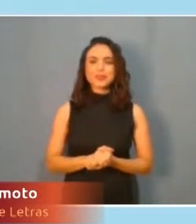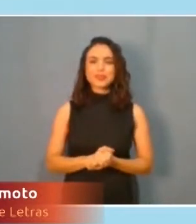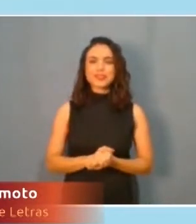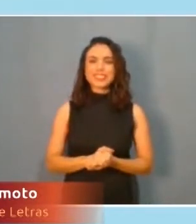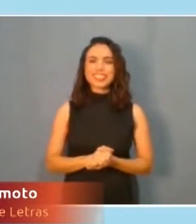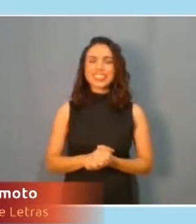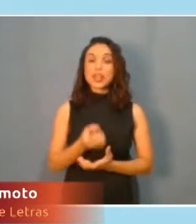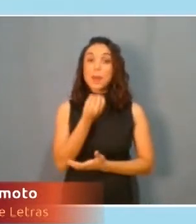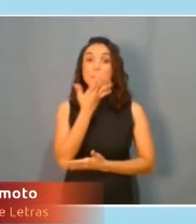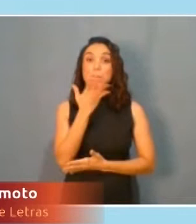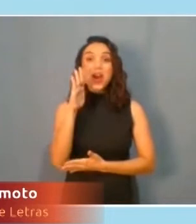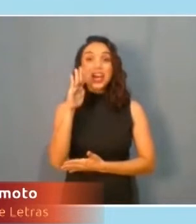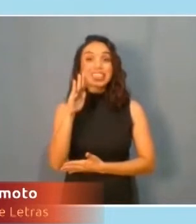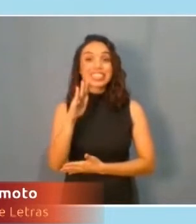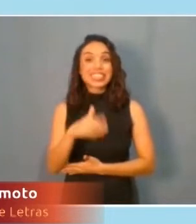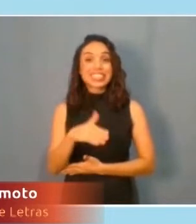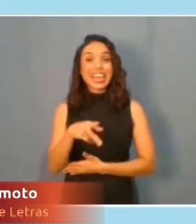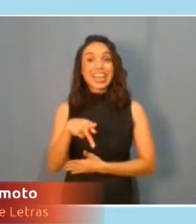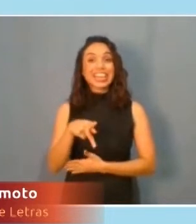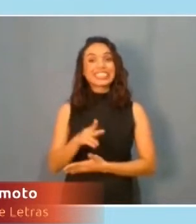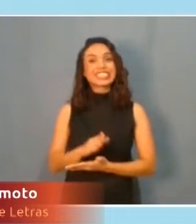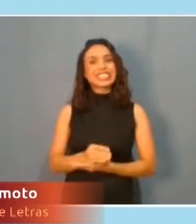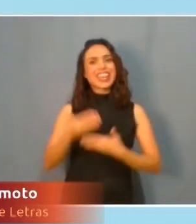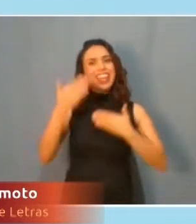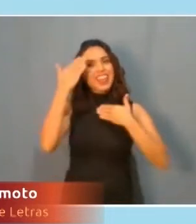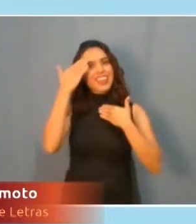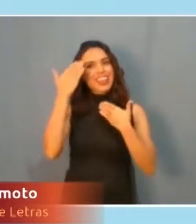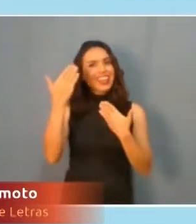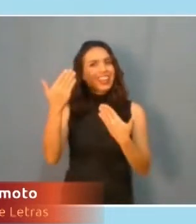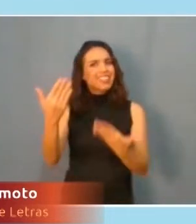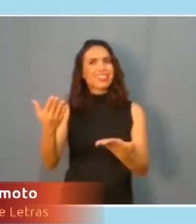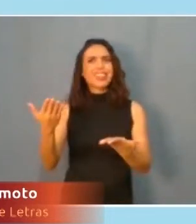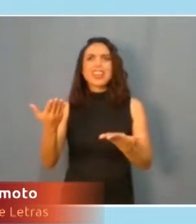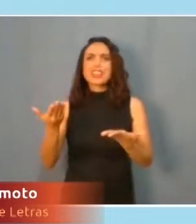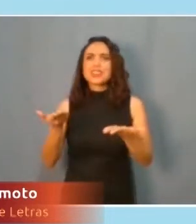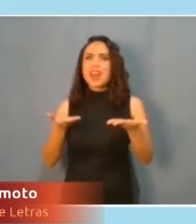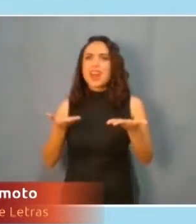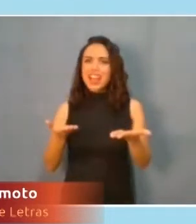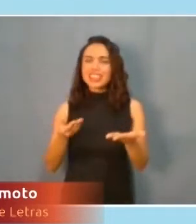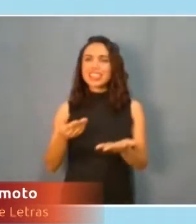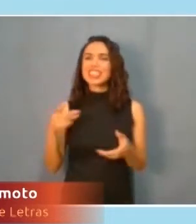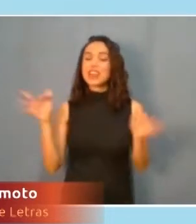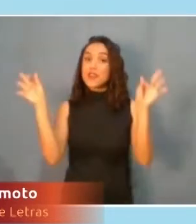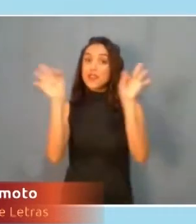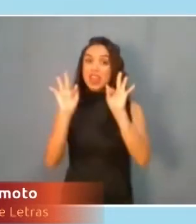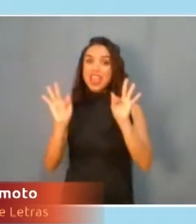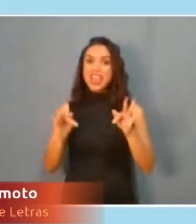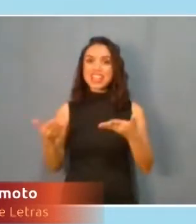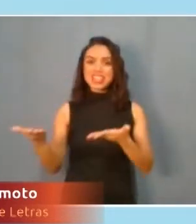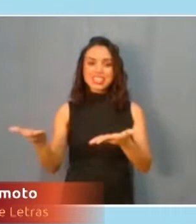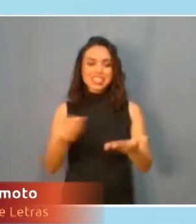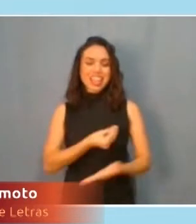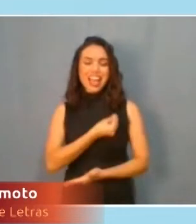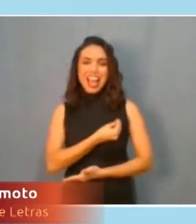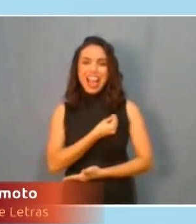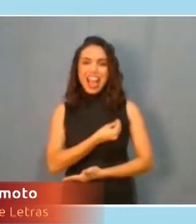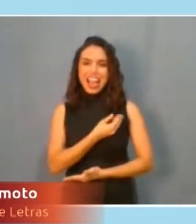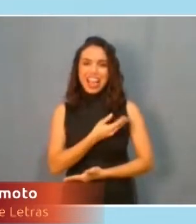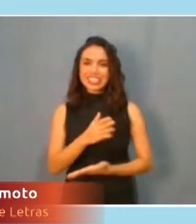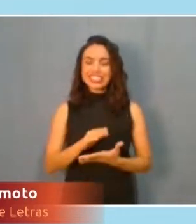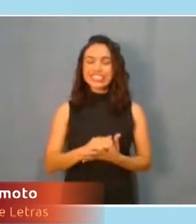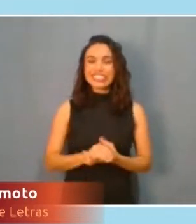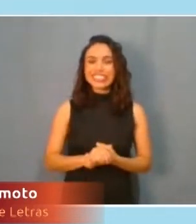Boa tarde, Camila, eu que agradeço imensamente, estou muito feliz de estar aqui com vocês e com o Daniel também. E eu